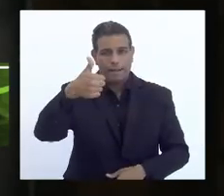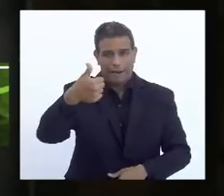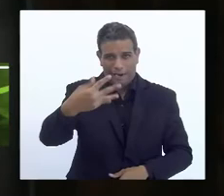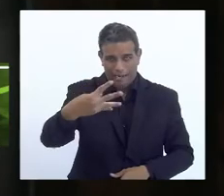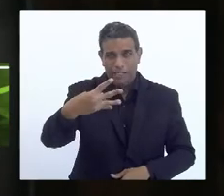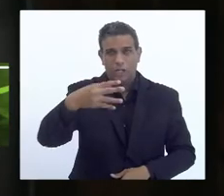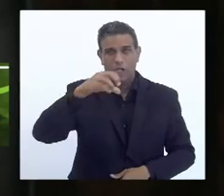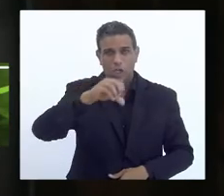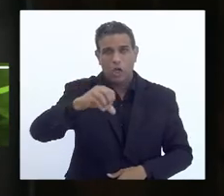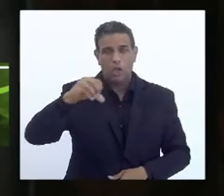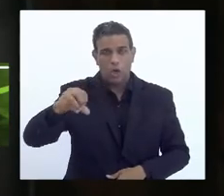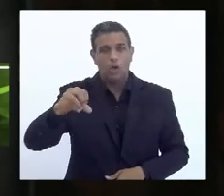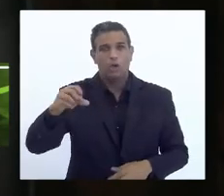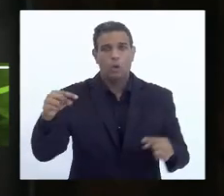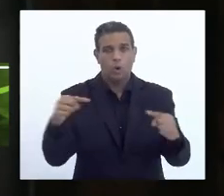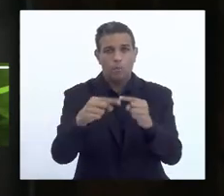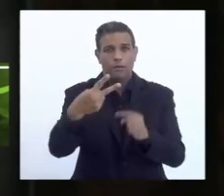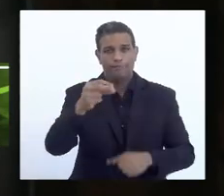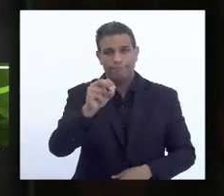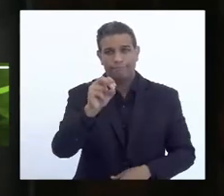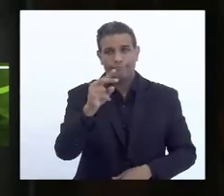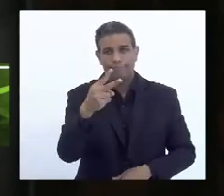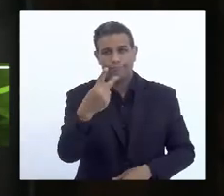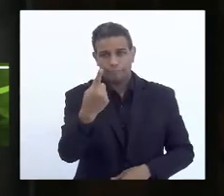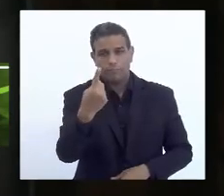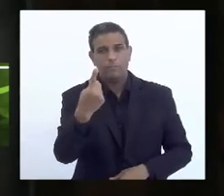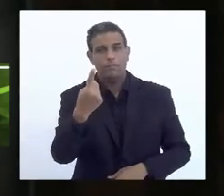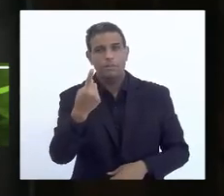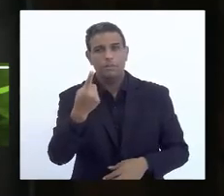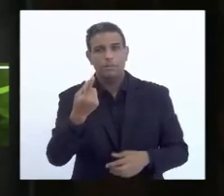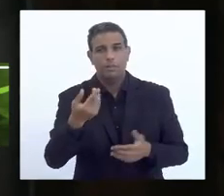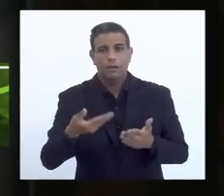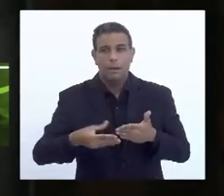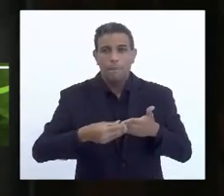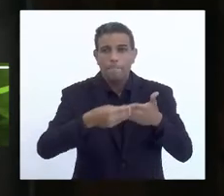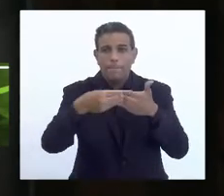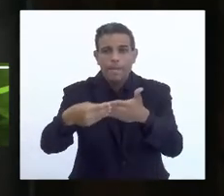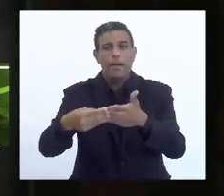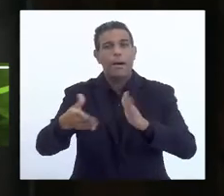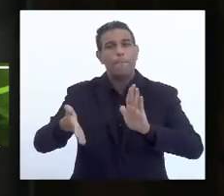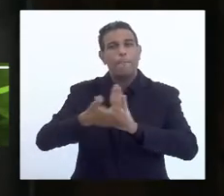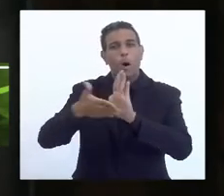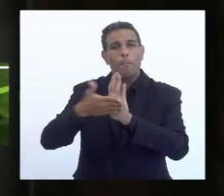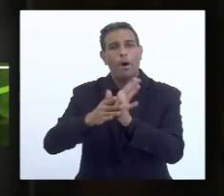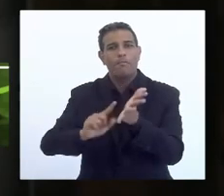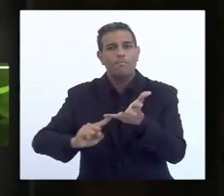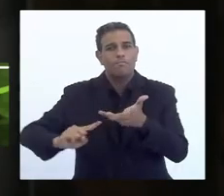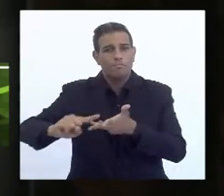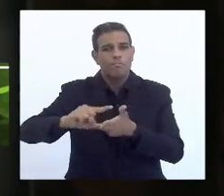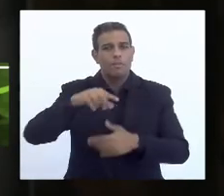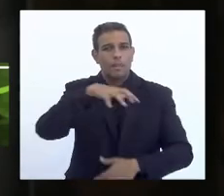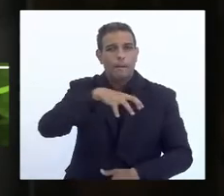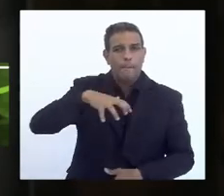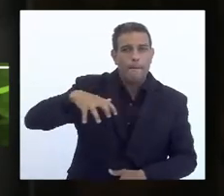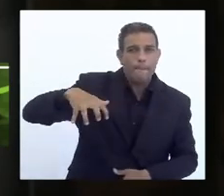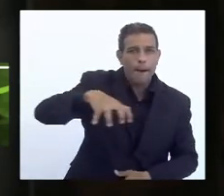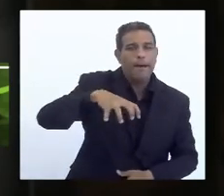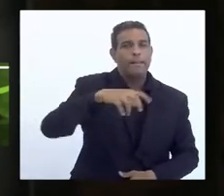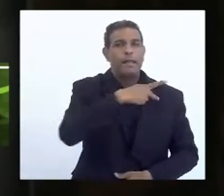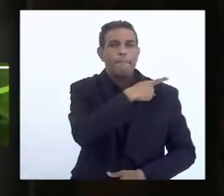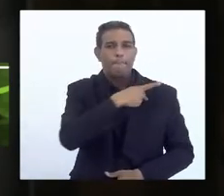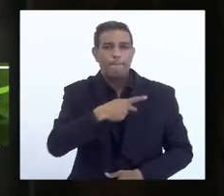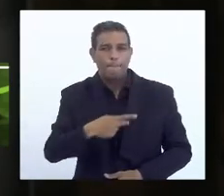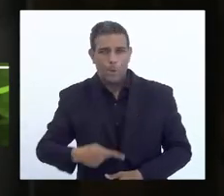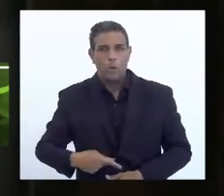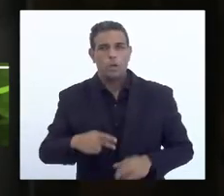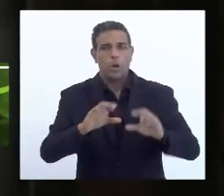de 2001, encaminhando as propostas, nós vamos fazer essas propostas aos presidentes das